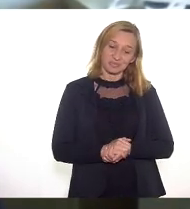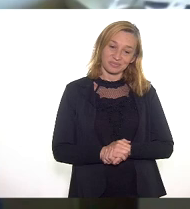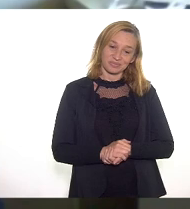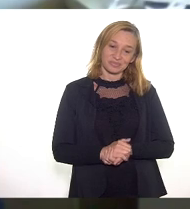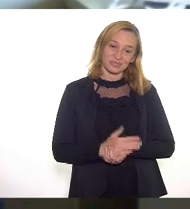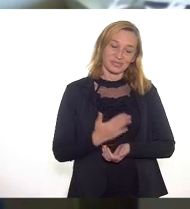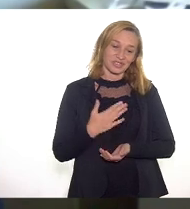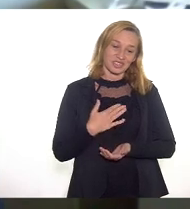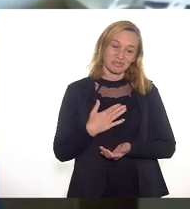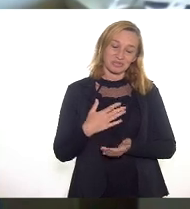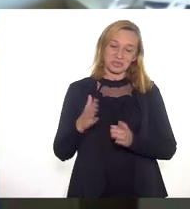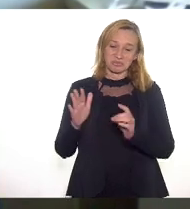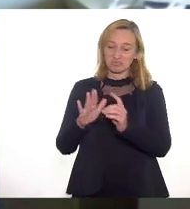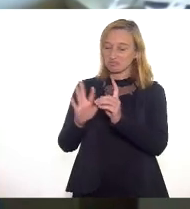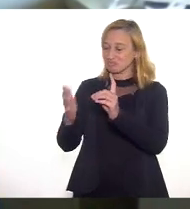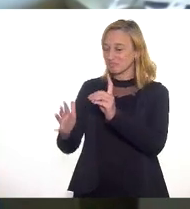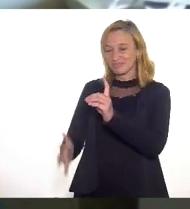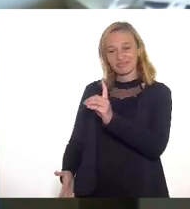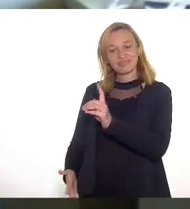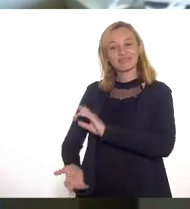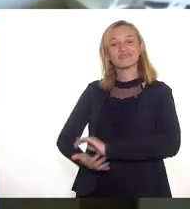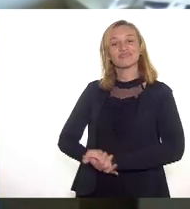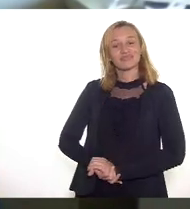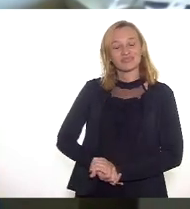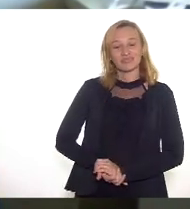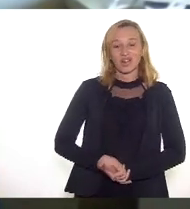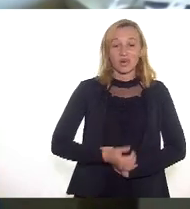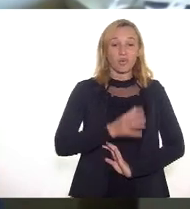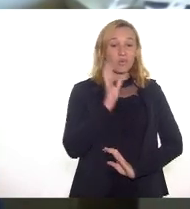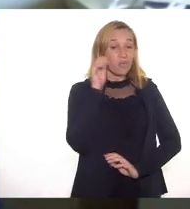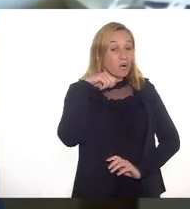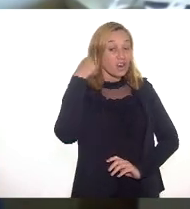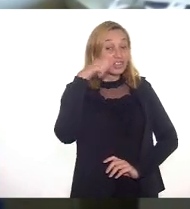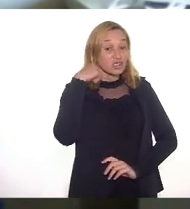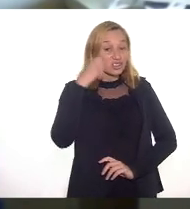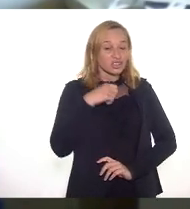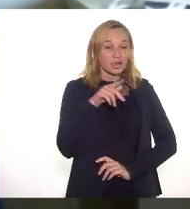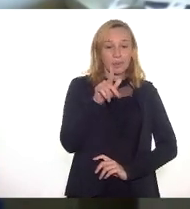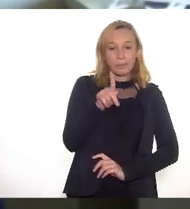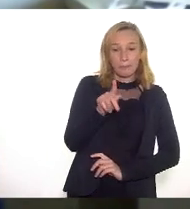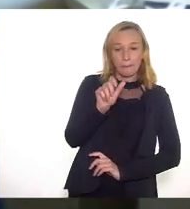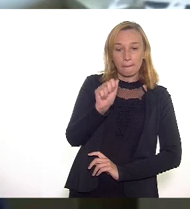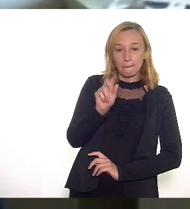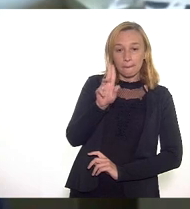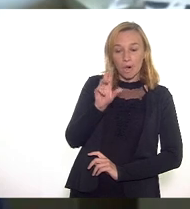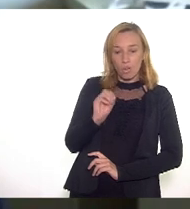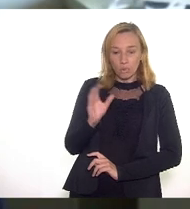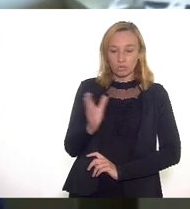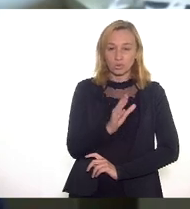minhas homenagens ao artista Paulo Gustavo,